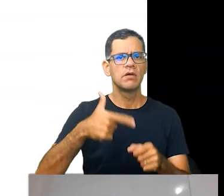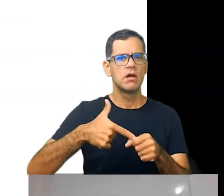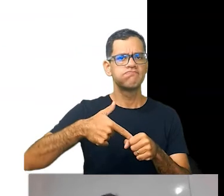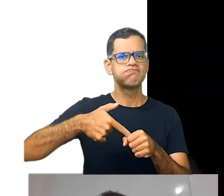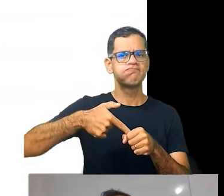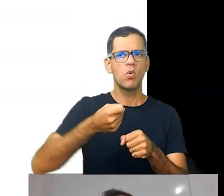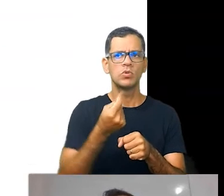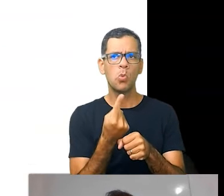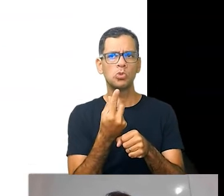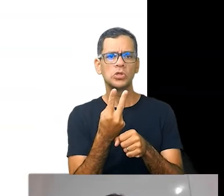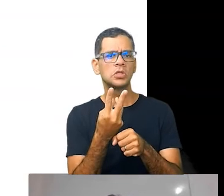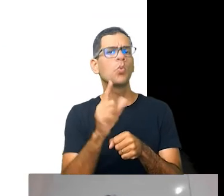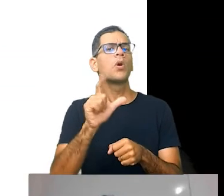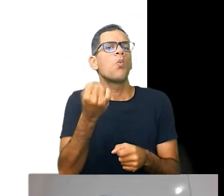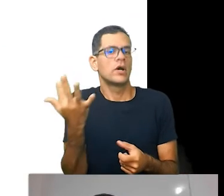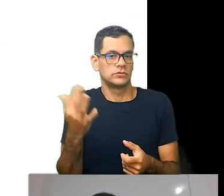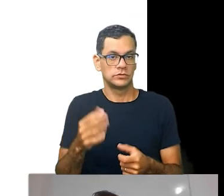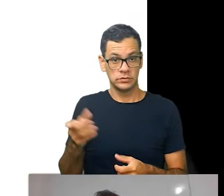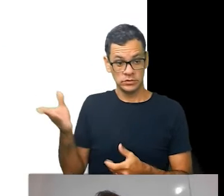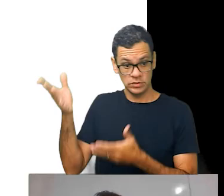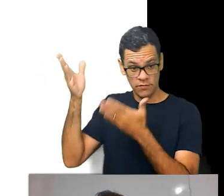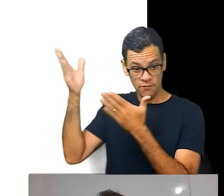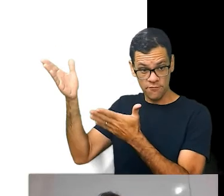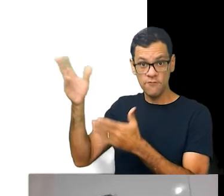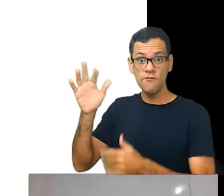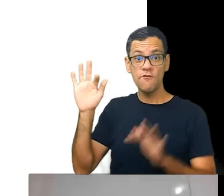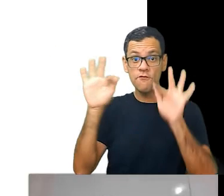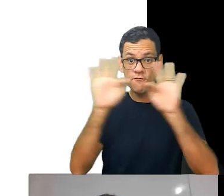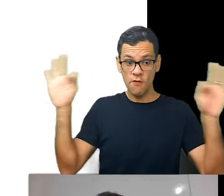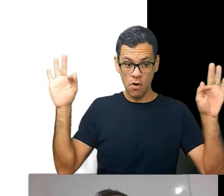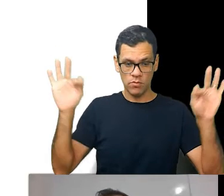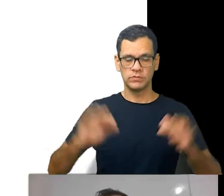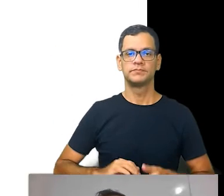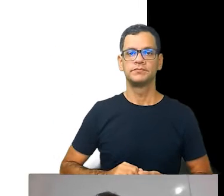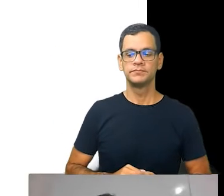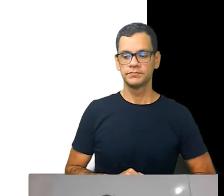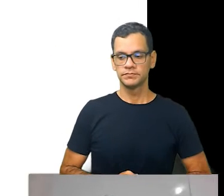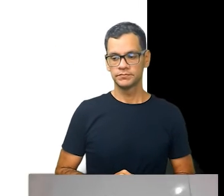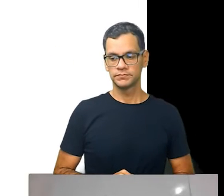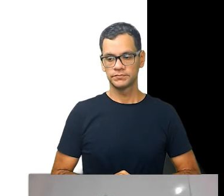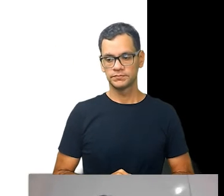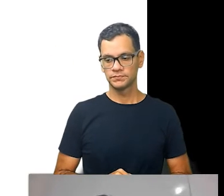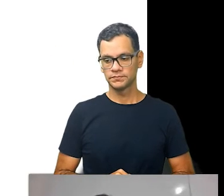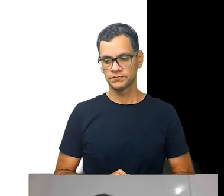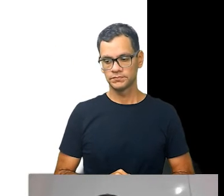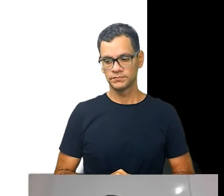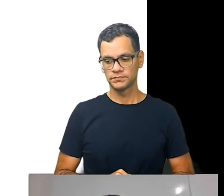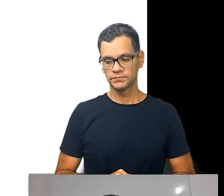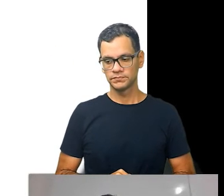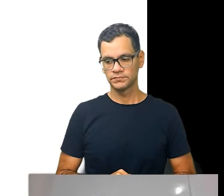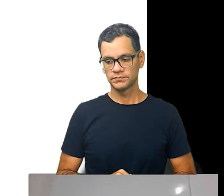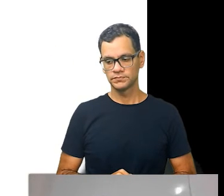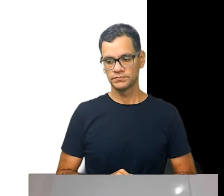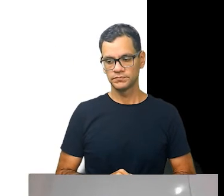veja. Então, na situação 3, nós temos a nossa fórmula. P, que é igual a 3,37 vezes X. Então, P é o